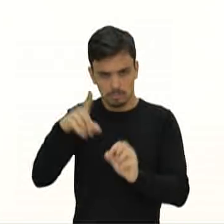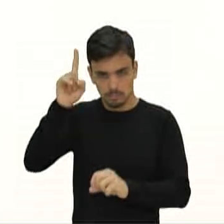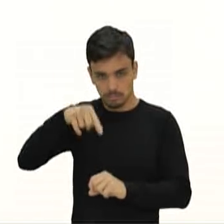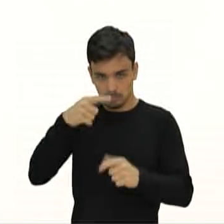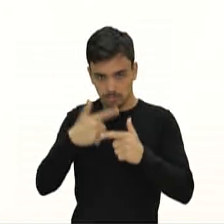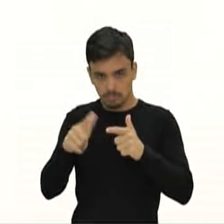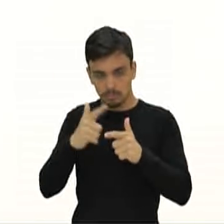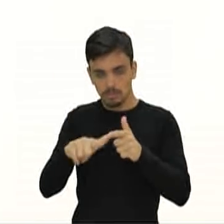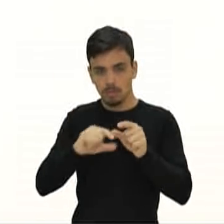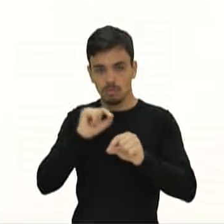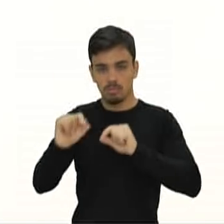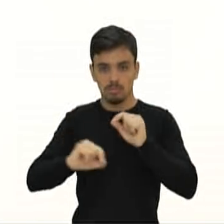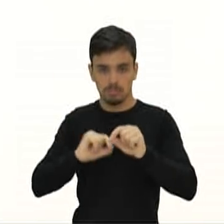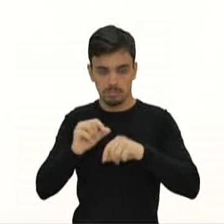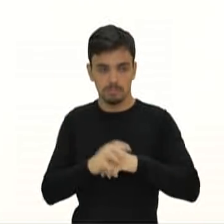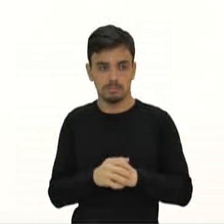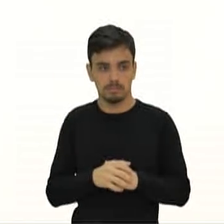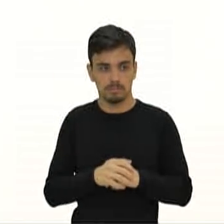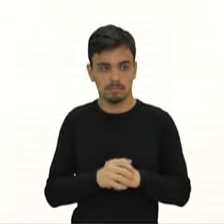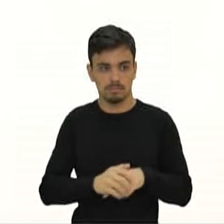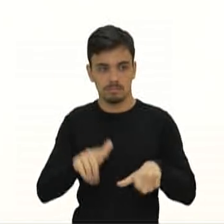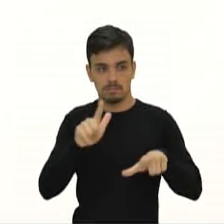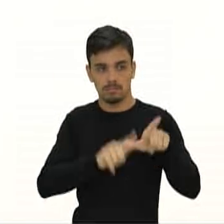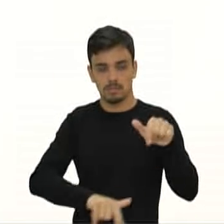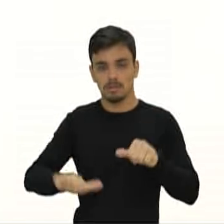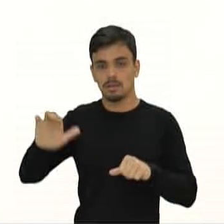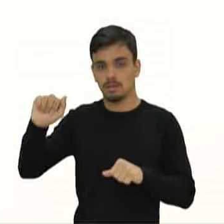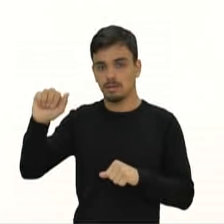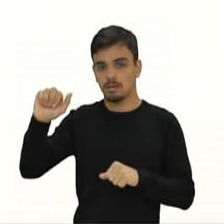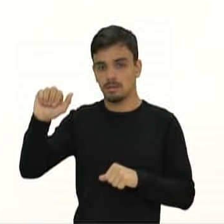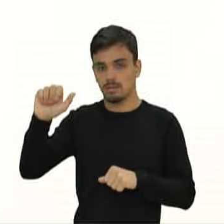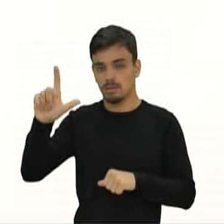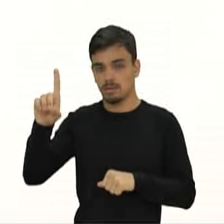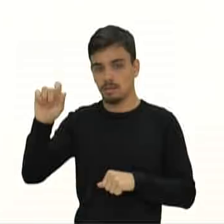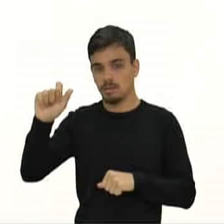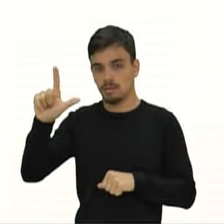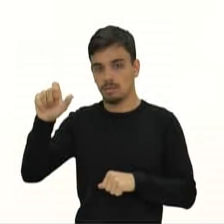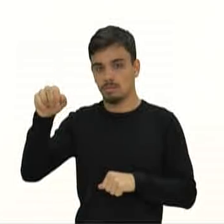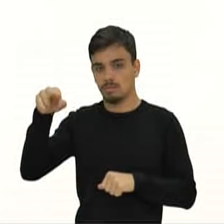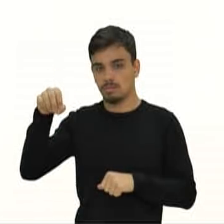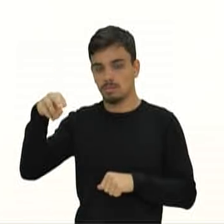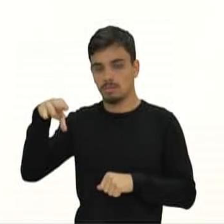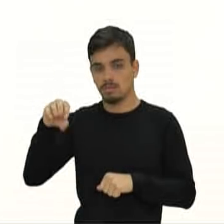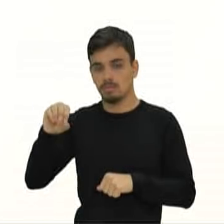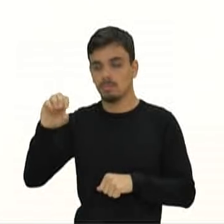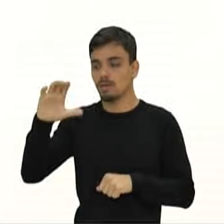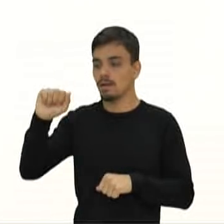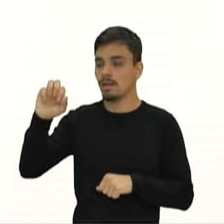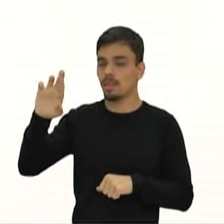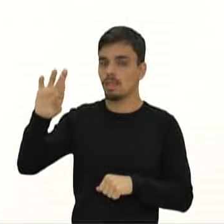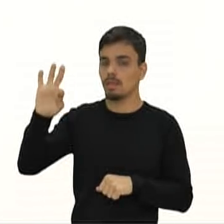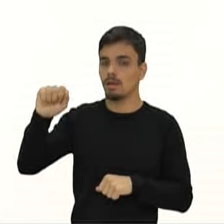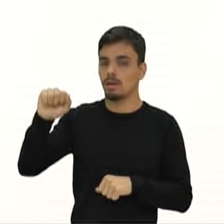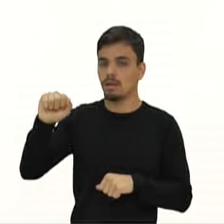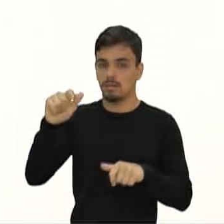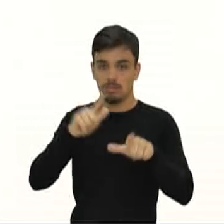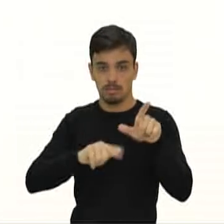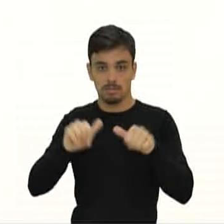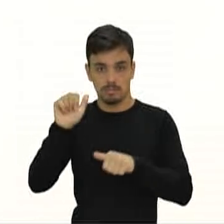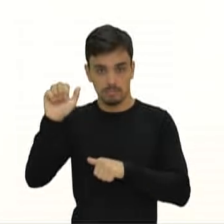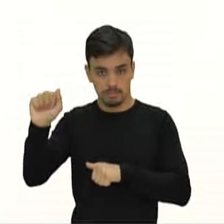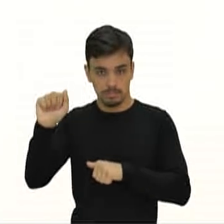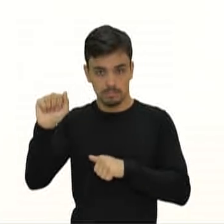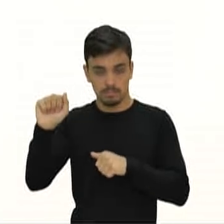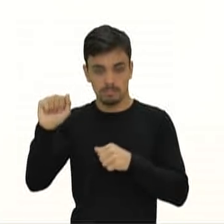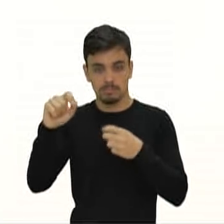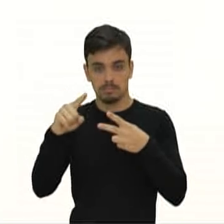de visão são, respectivamente, vamos às opções. Letra A, daltonismo, catarata, presbiopia. Letra